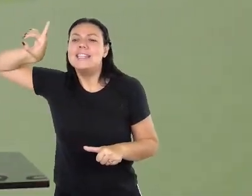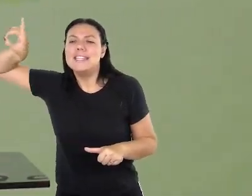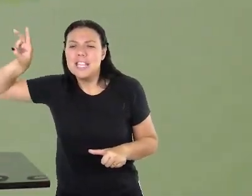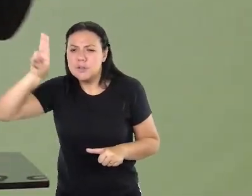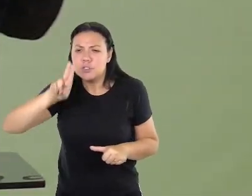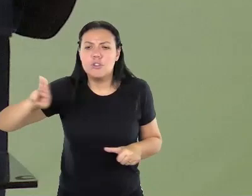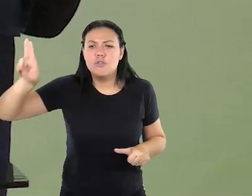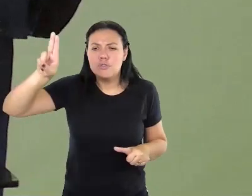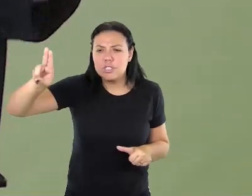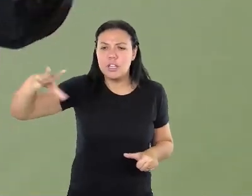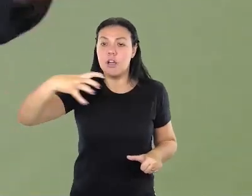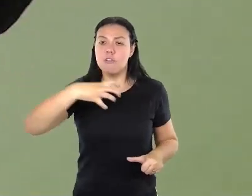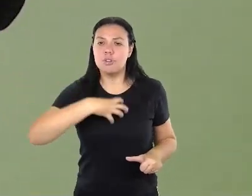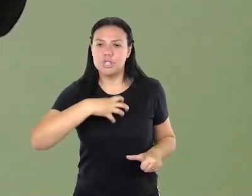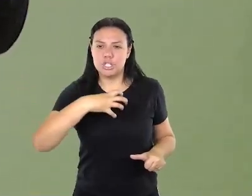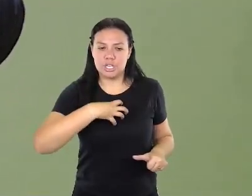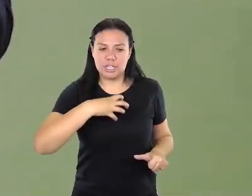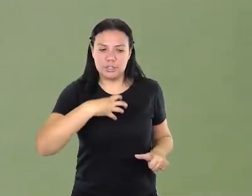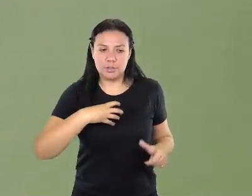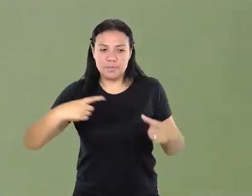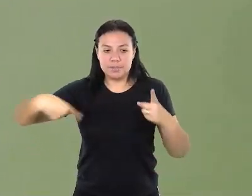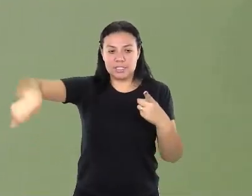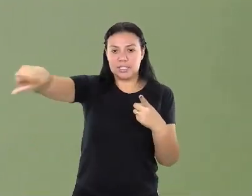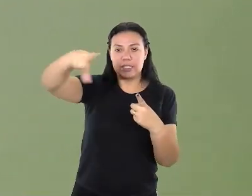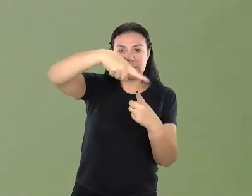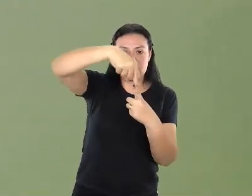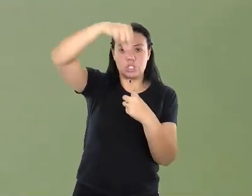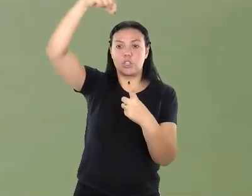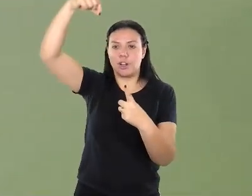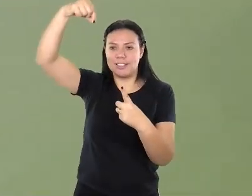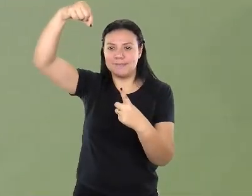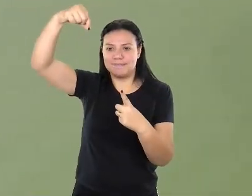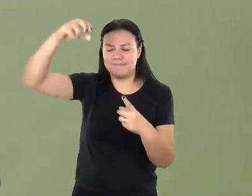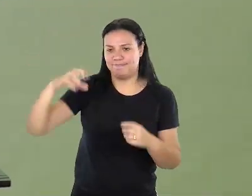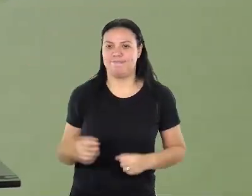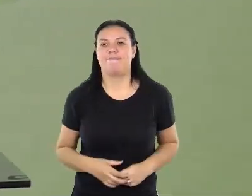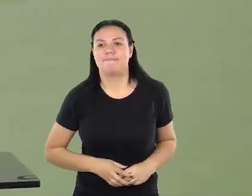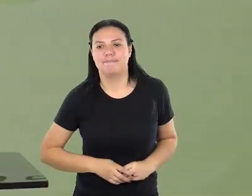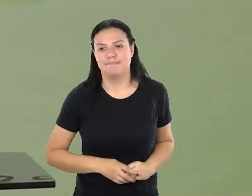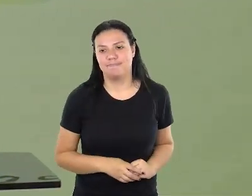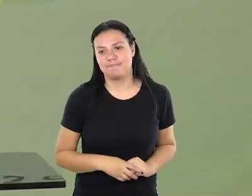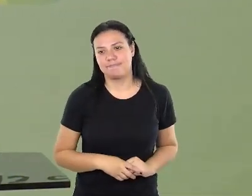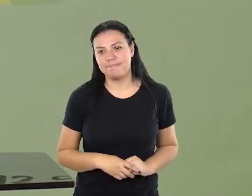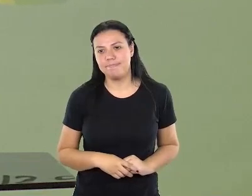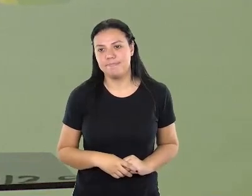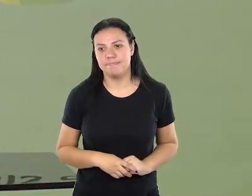predestina também os meios. Para encerrar,